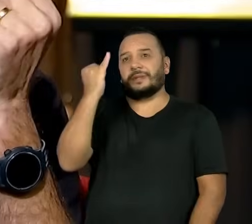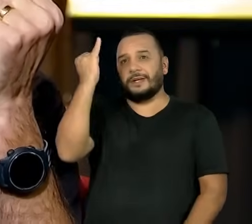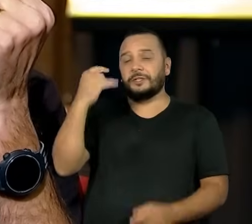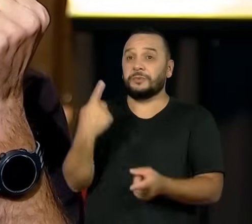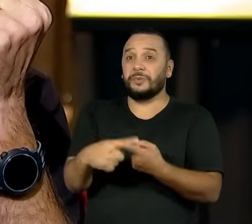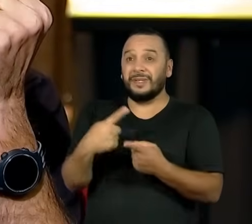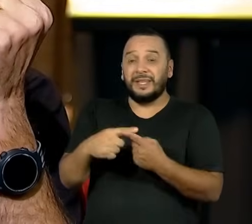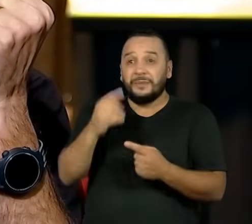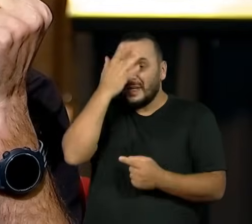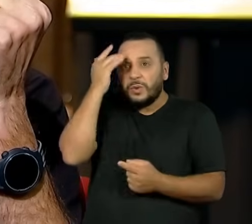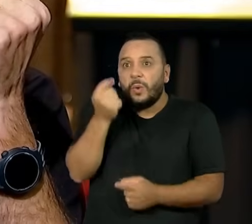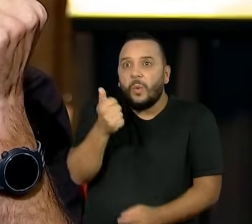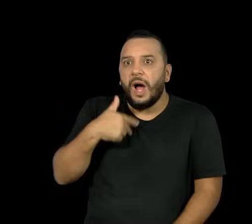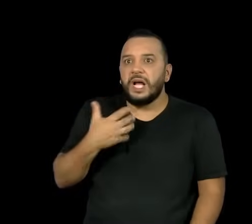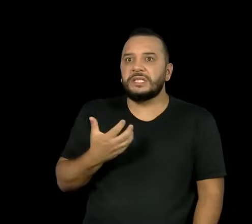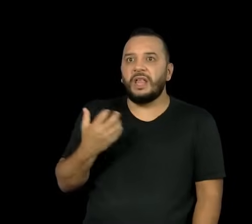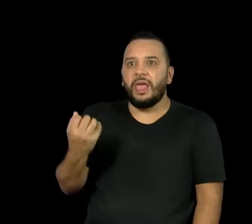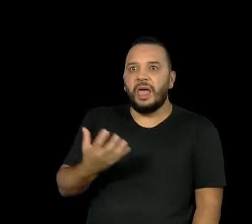com risco suicida.